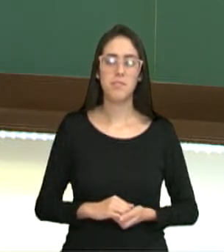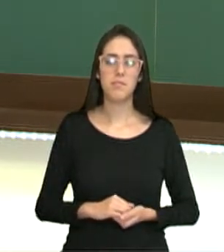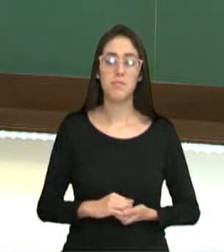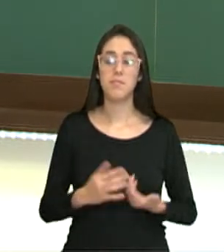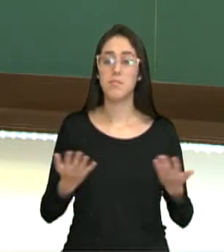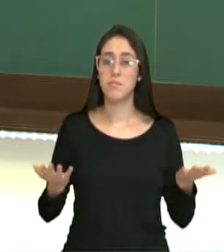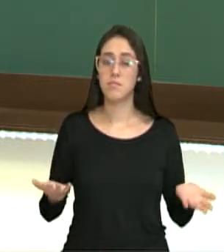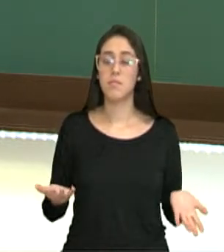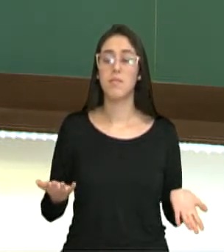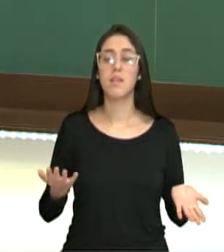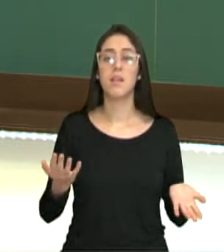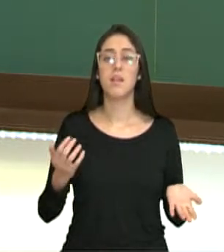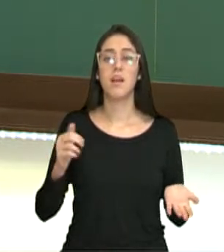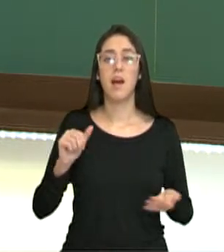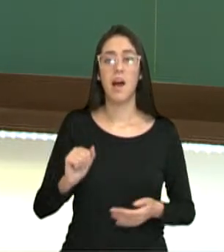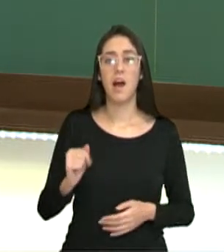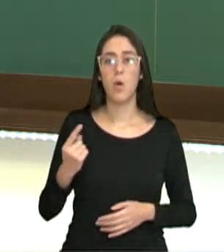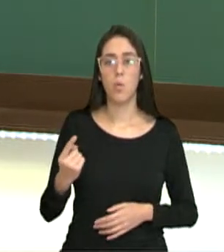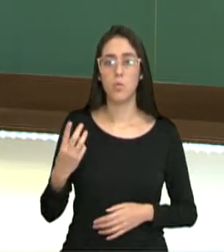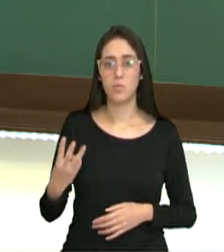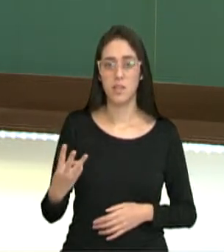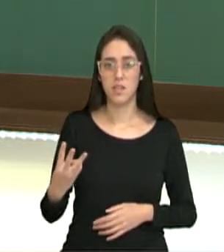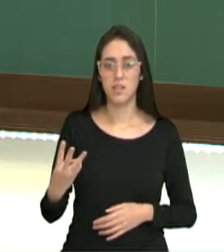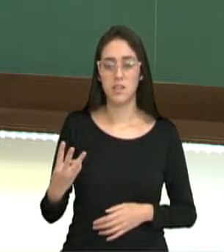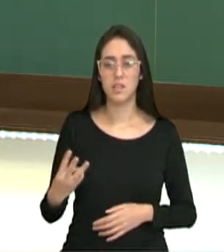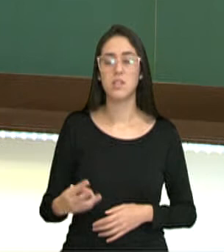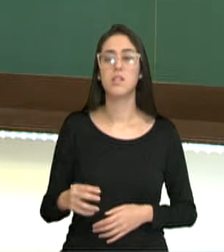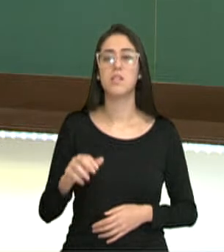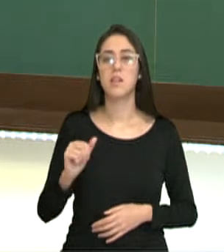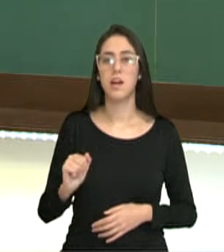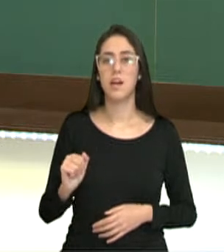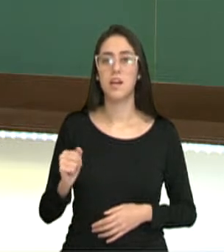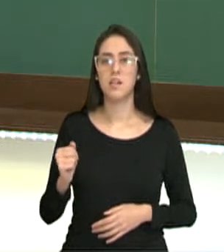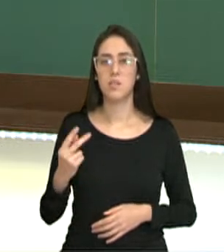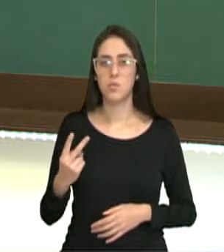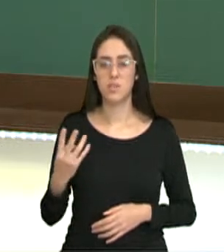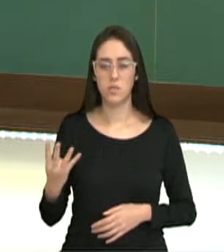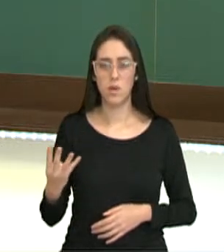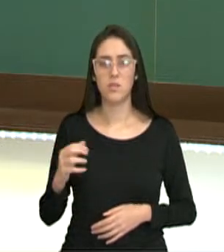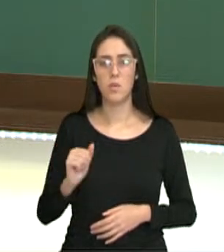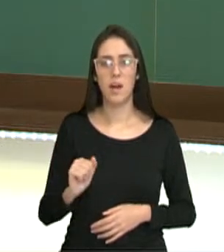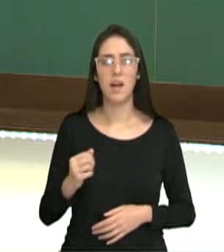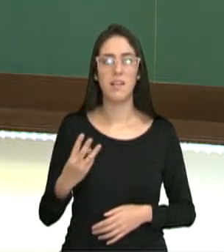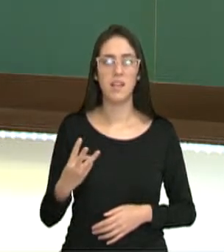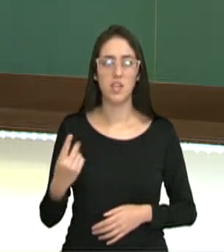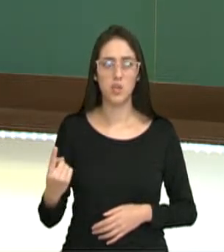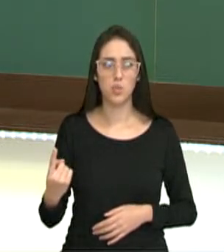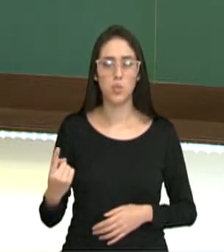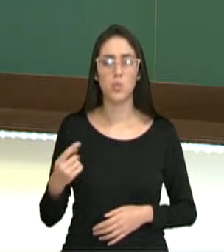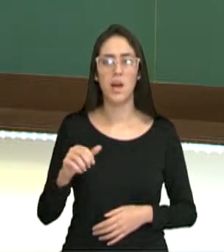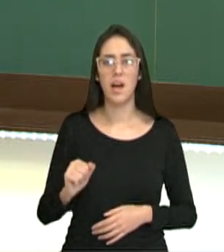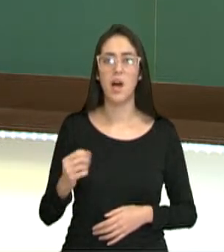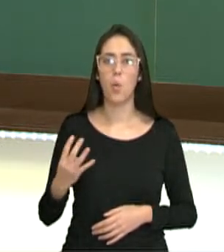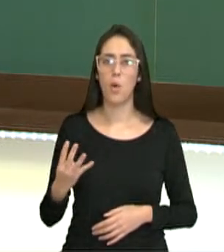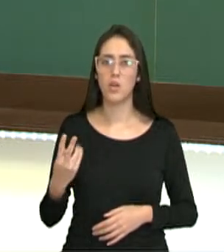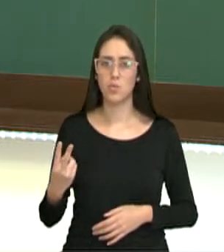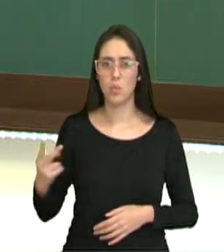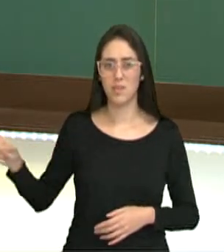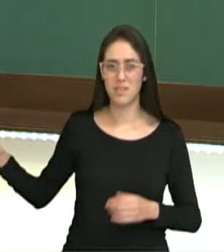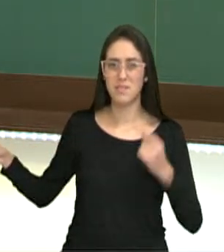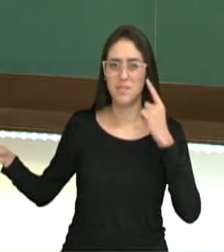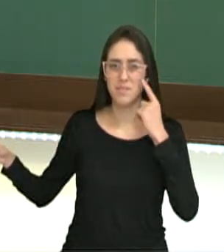o A13, 24, A31 e A42 são